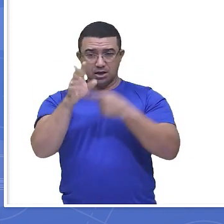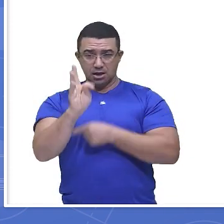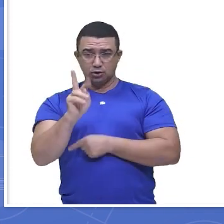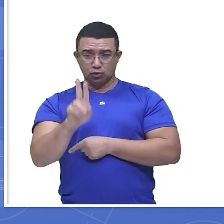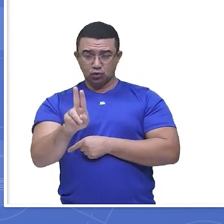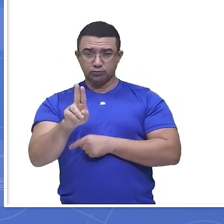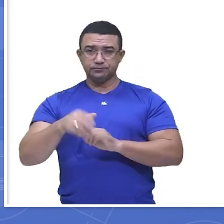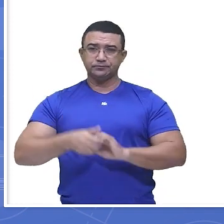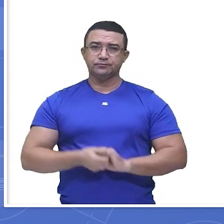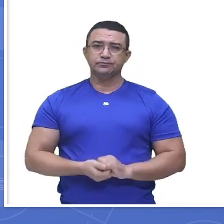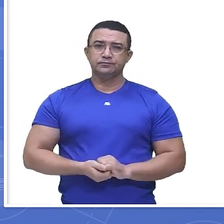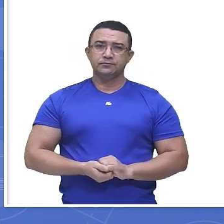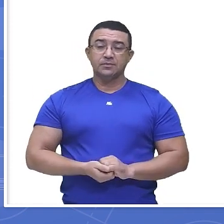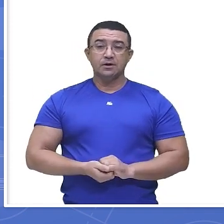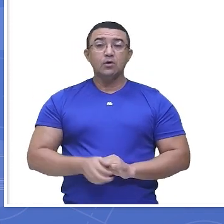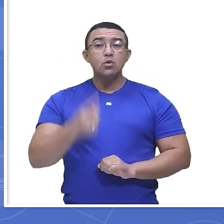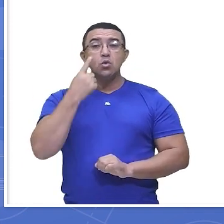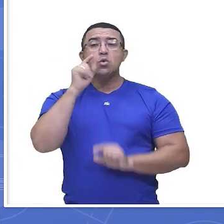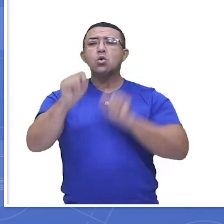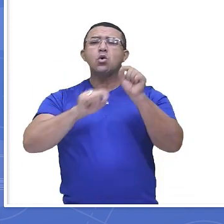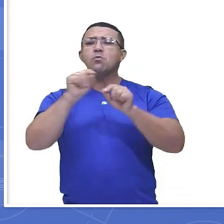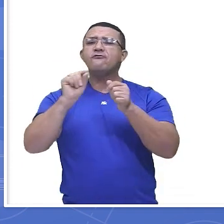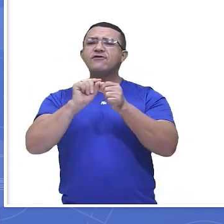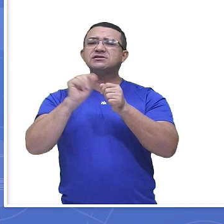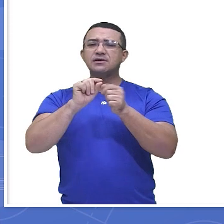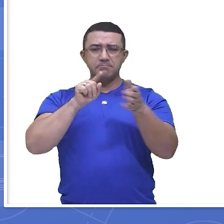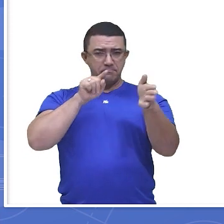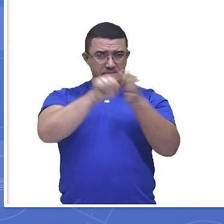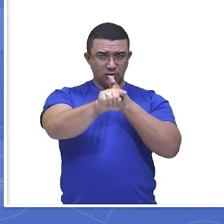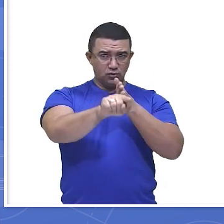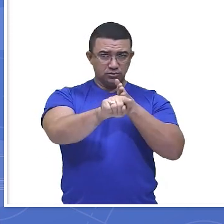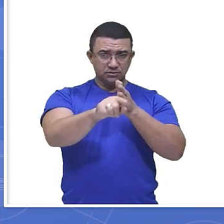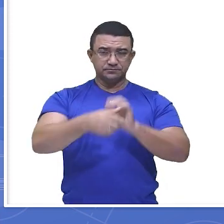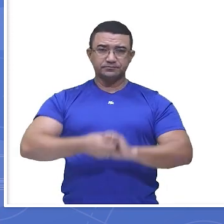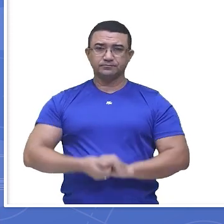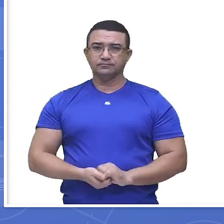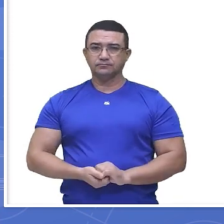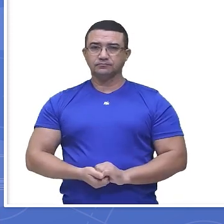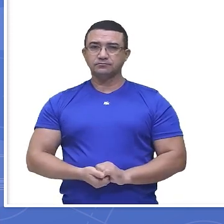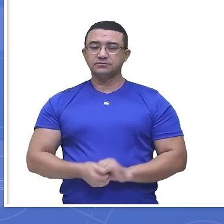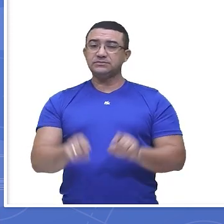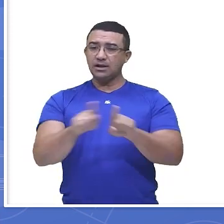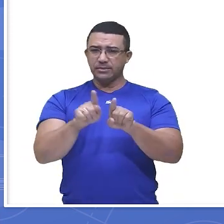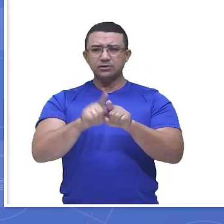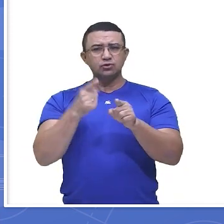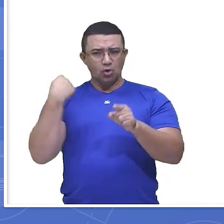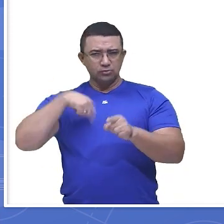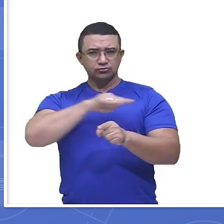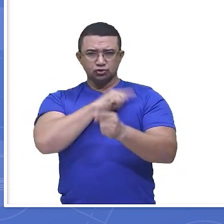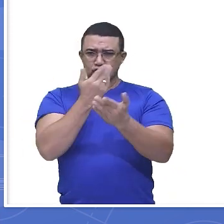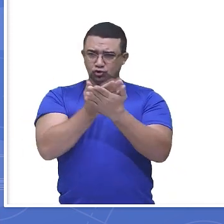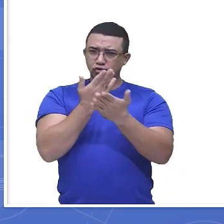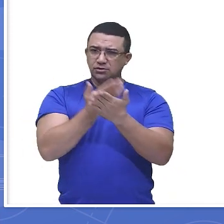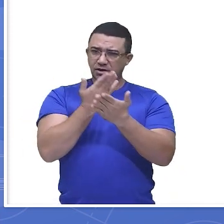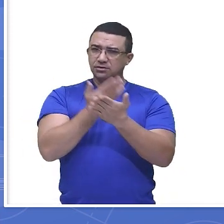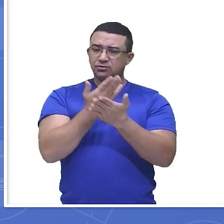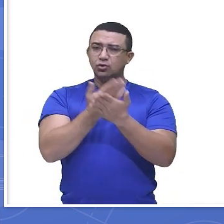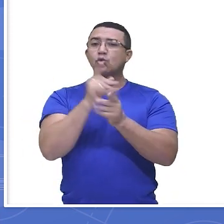para fazer essa pergunta, observem, porque nós estamos estudando também los pronombres